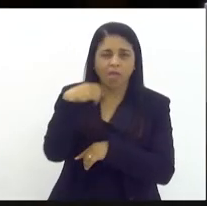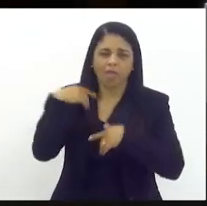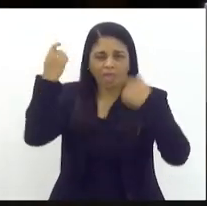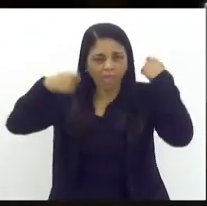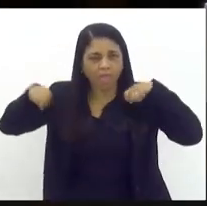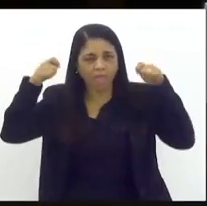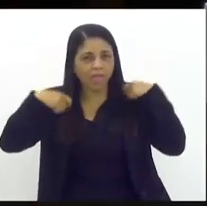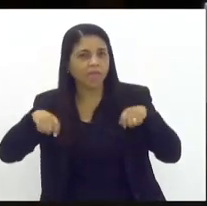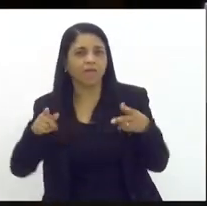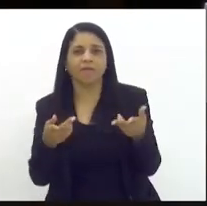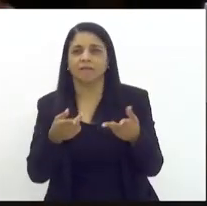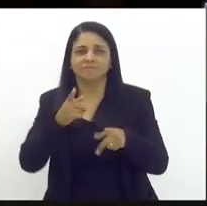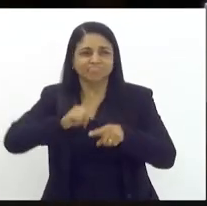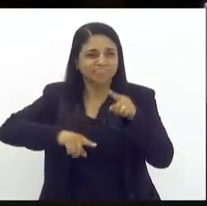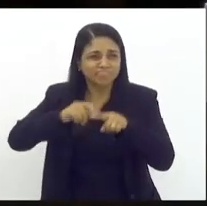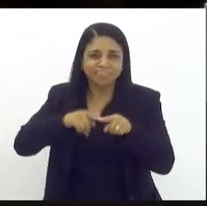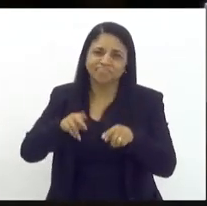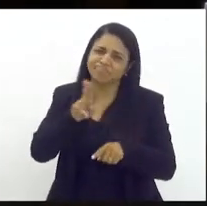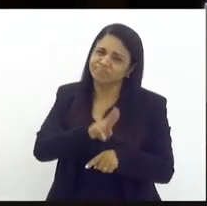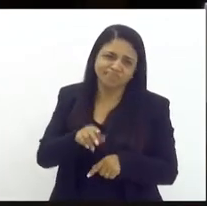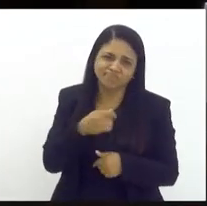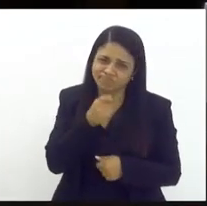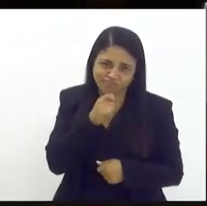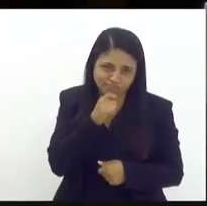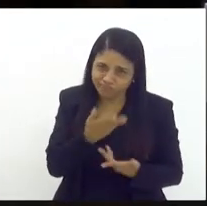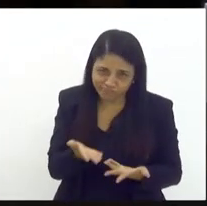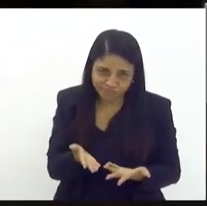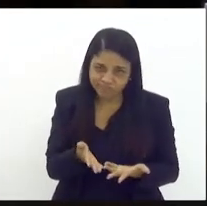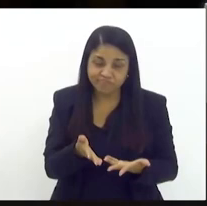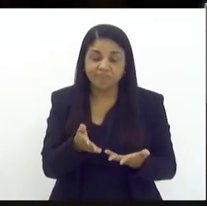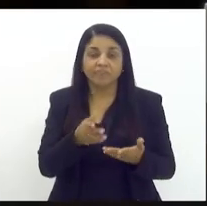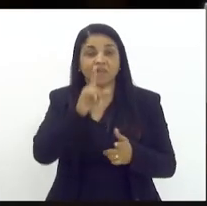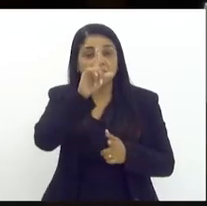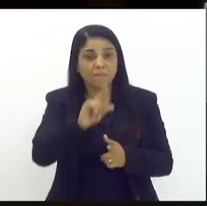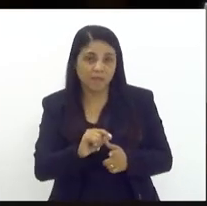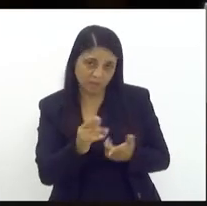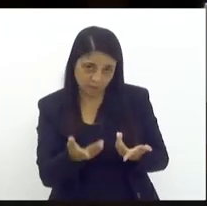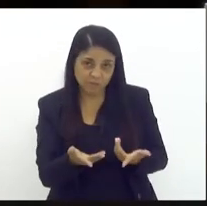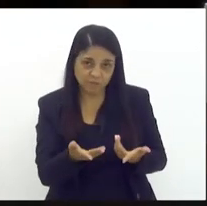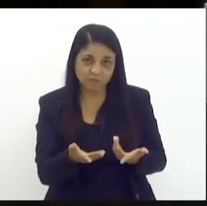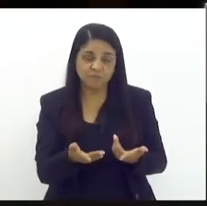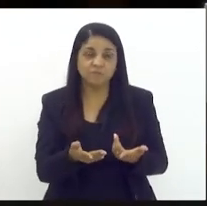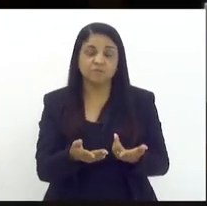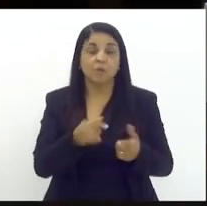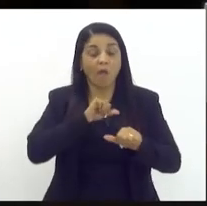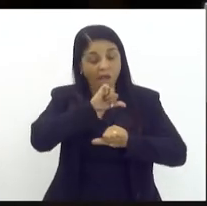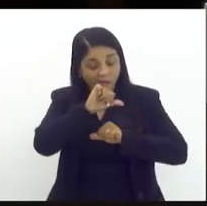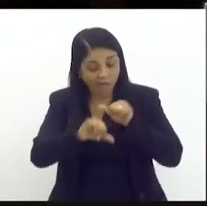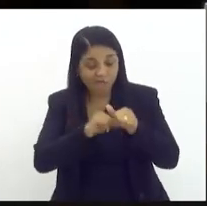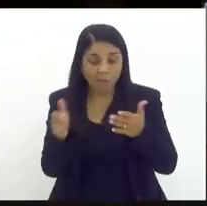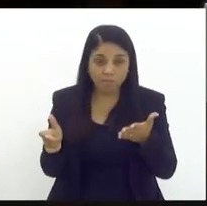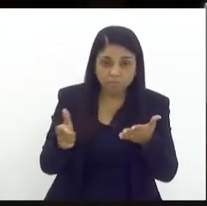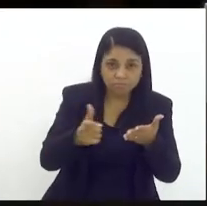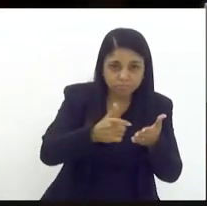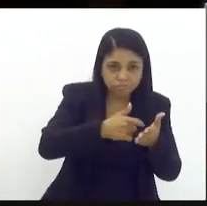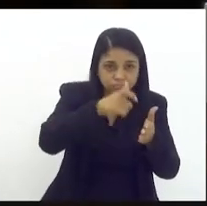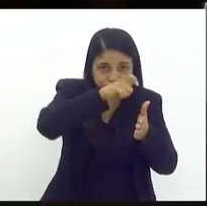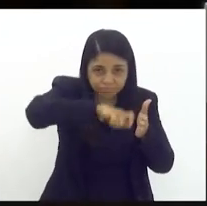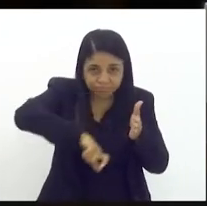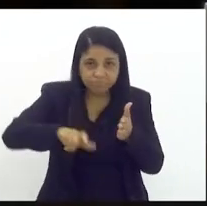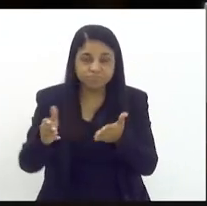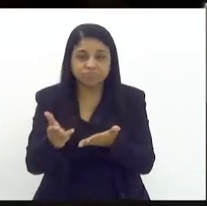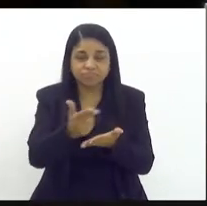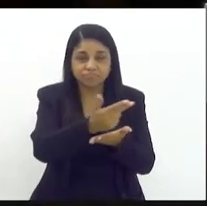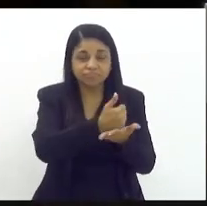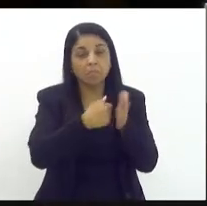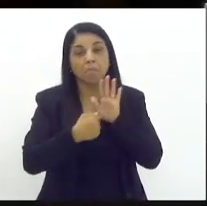produtos não usam serviços são mais reduzidos então a reforma tem ao fim ao cabo segundo mostra os meus